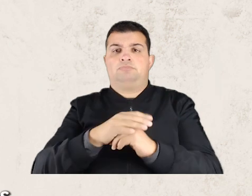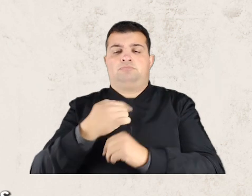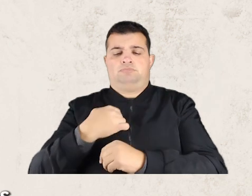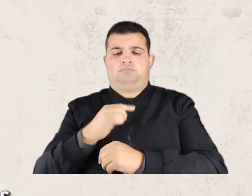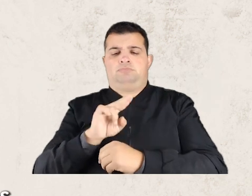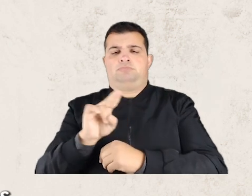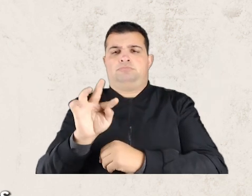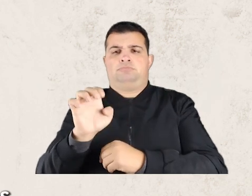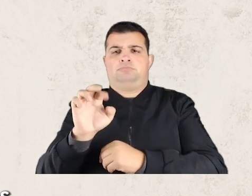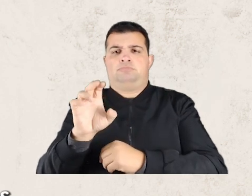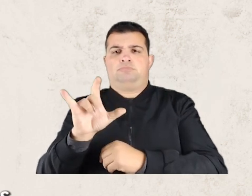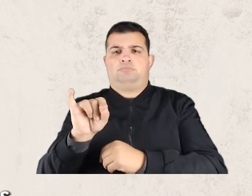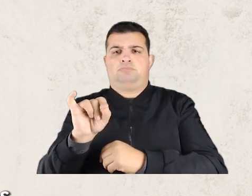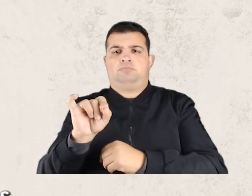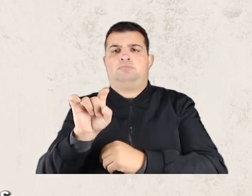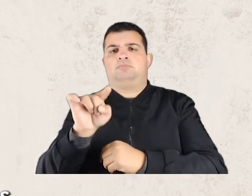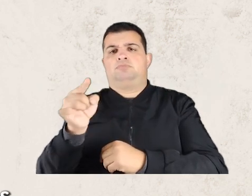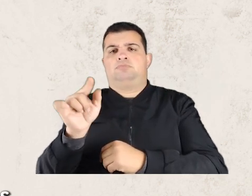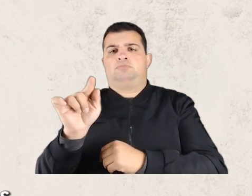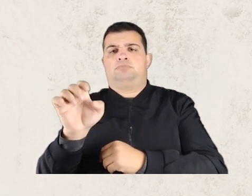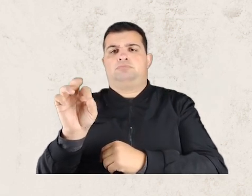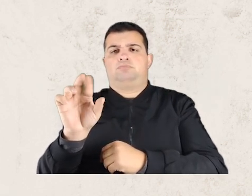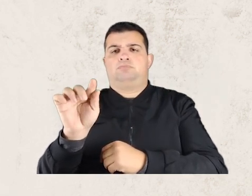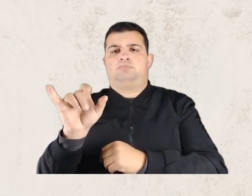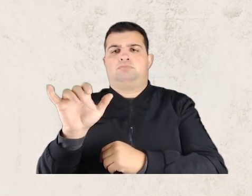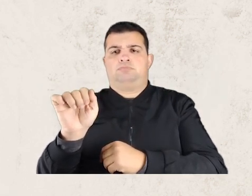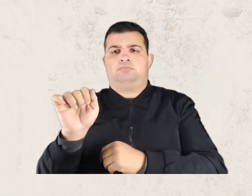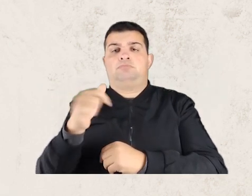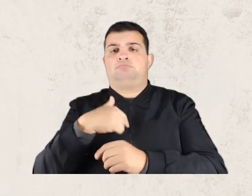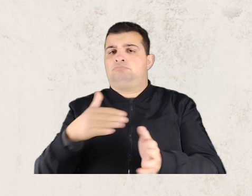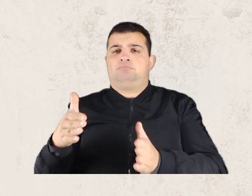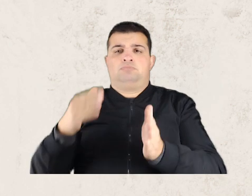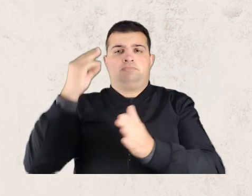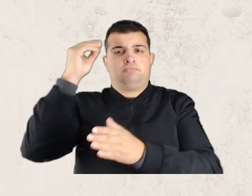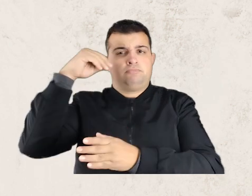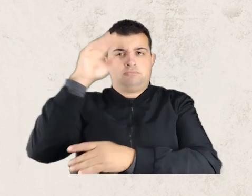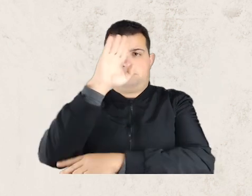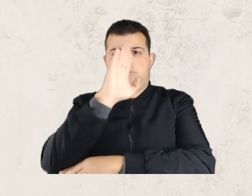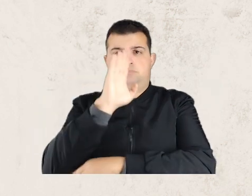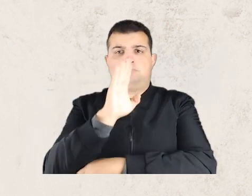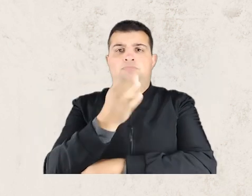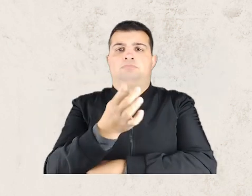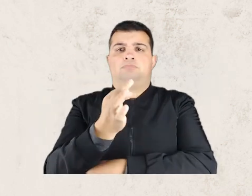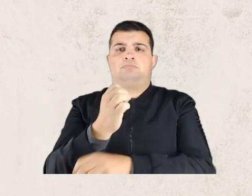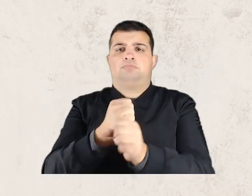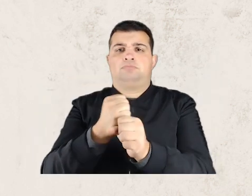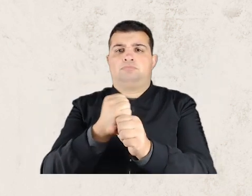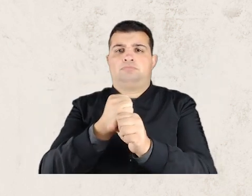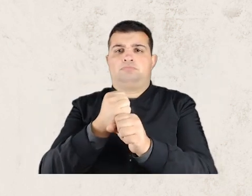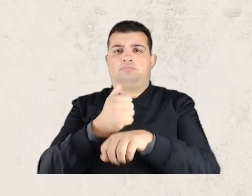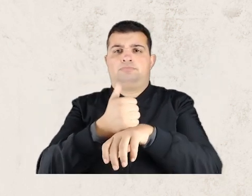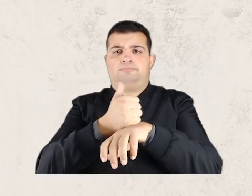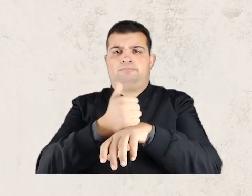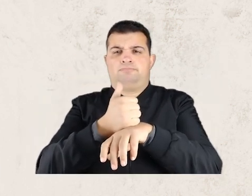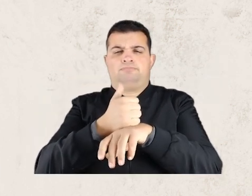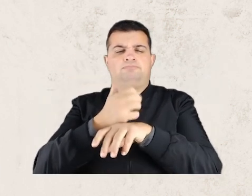Eu sou Tércio Sacol. E eu sou Georgia Santos. E esse é o Caminhos da Psicologia no Brasil, 60 anos de